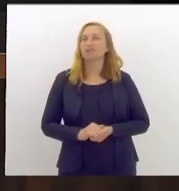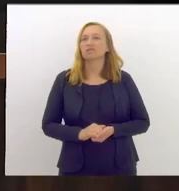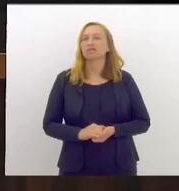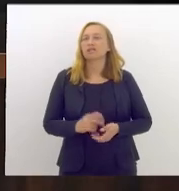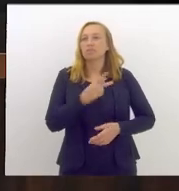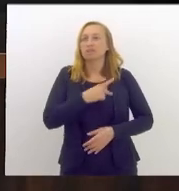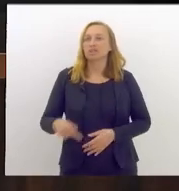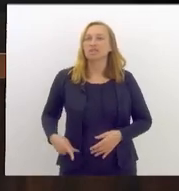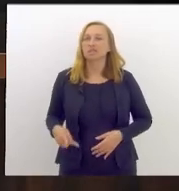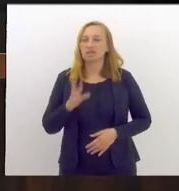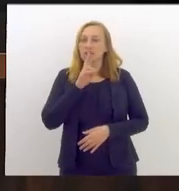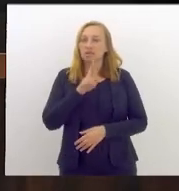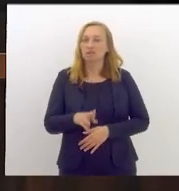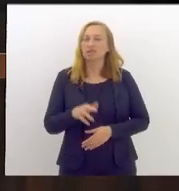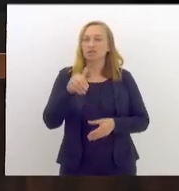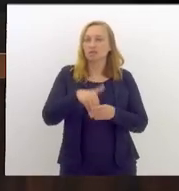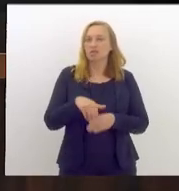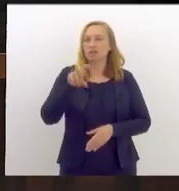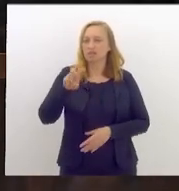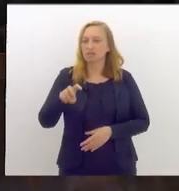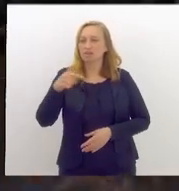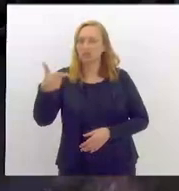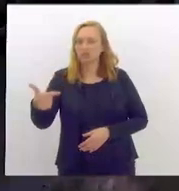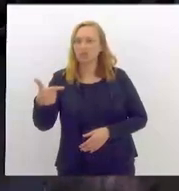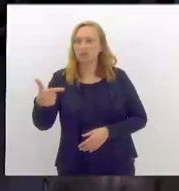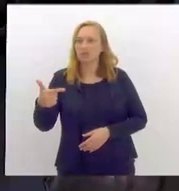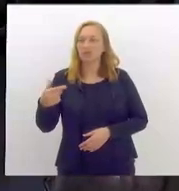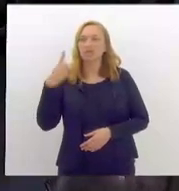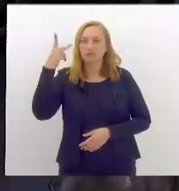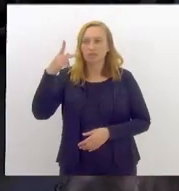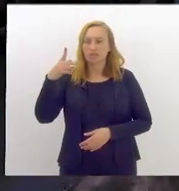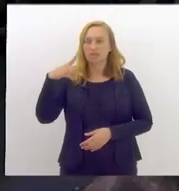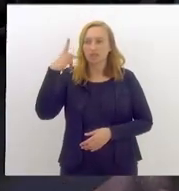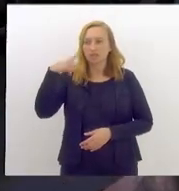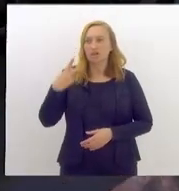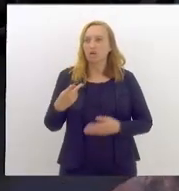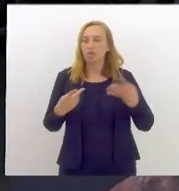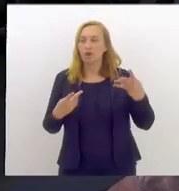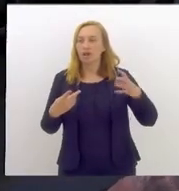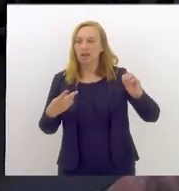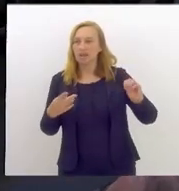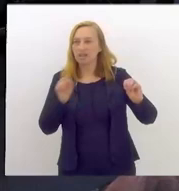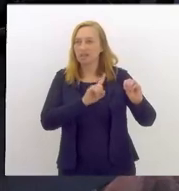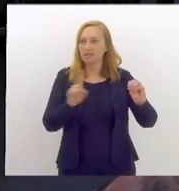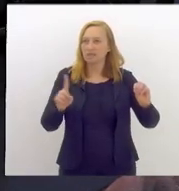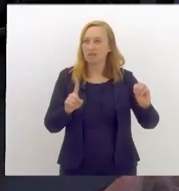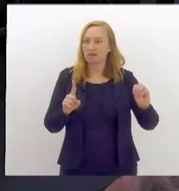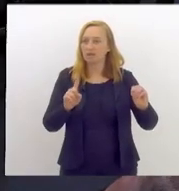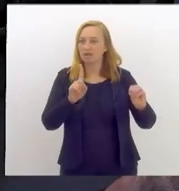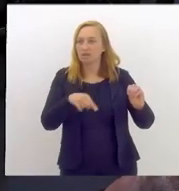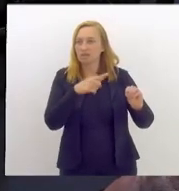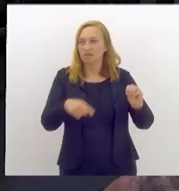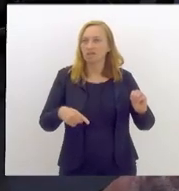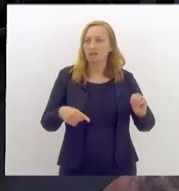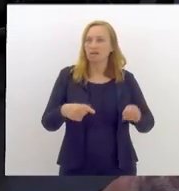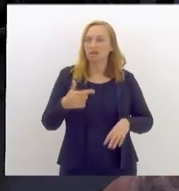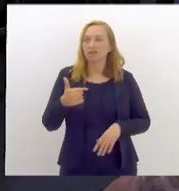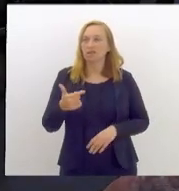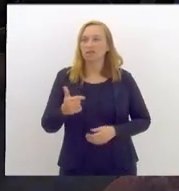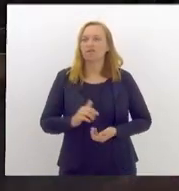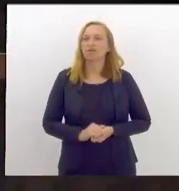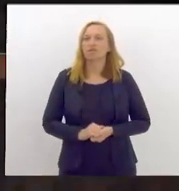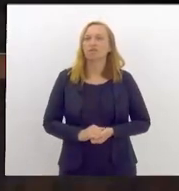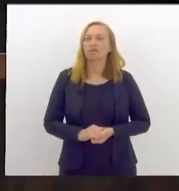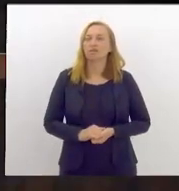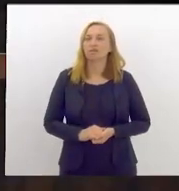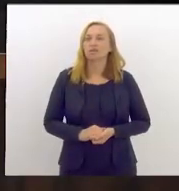proclama o resultado votaram 52 seus parlamentares 40 não docinho destaque foi rejeitado presidência